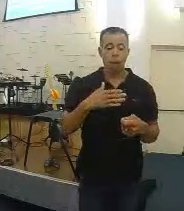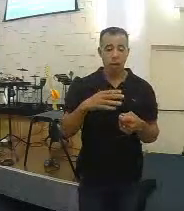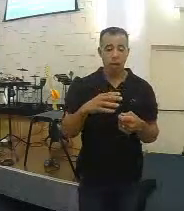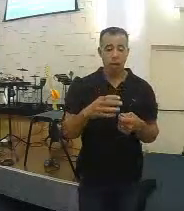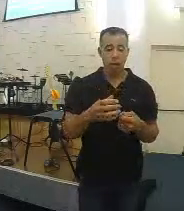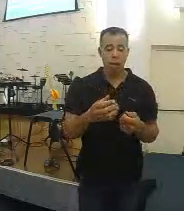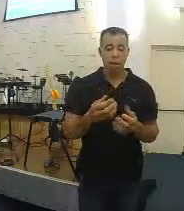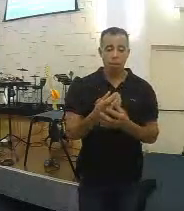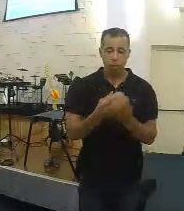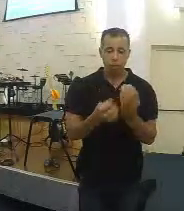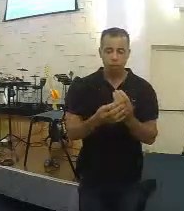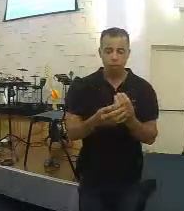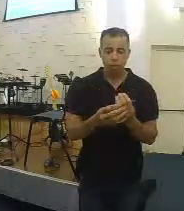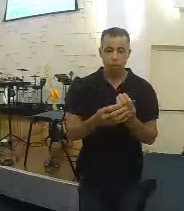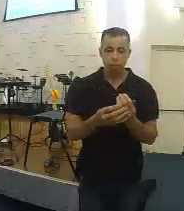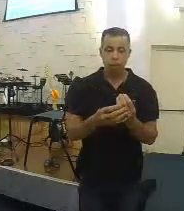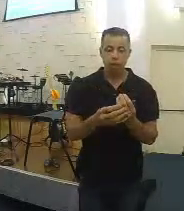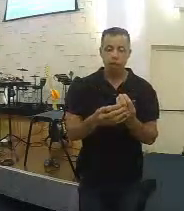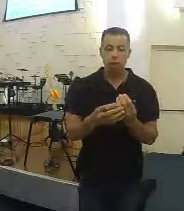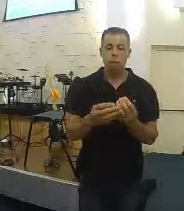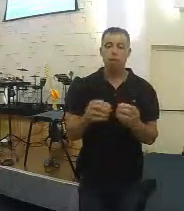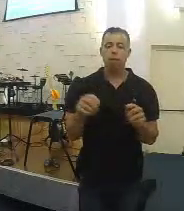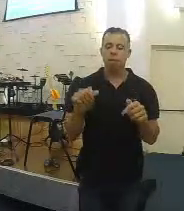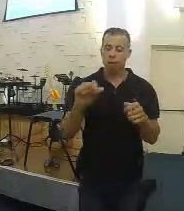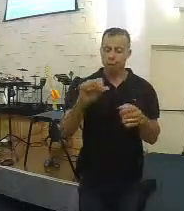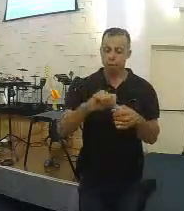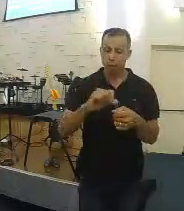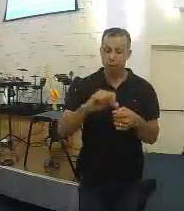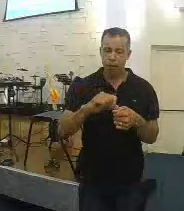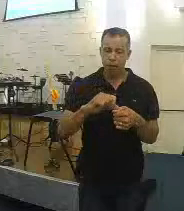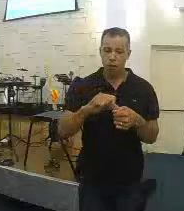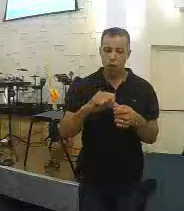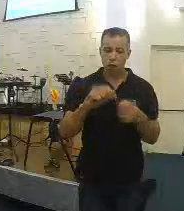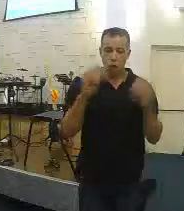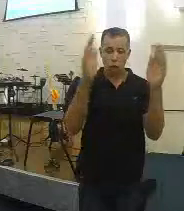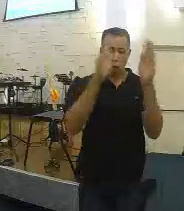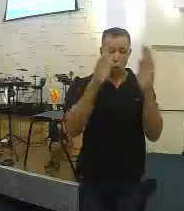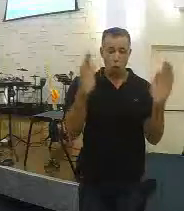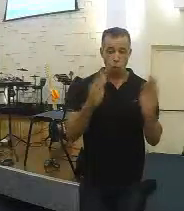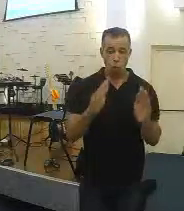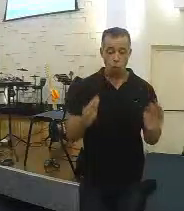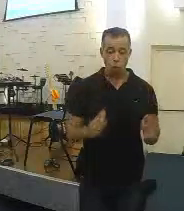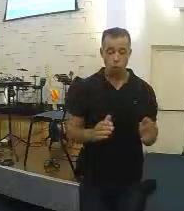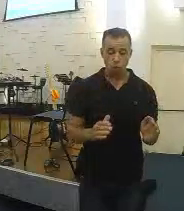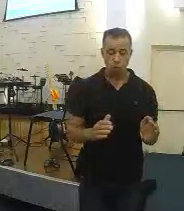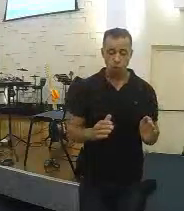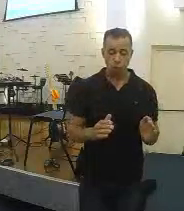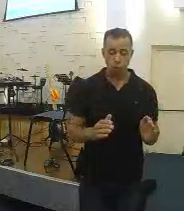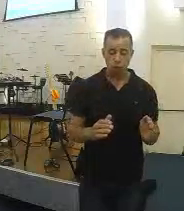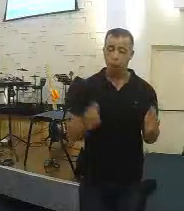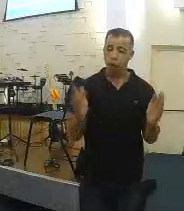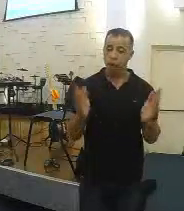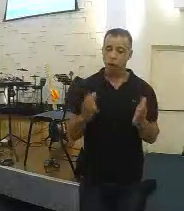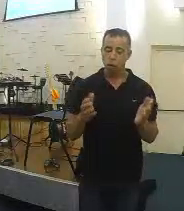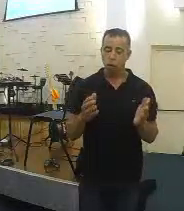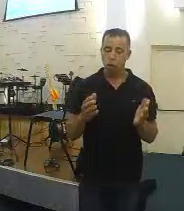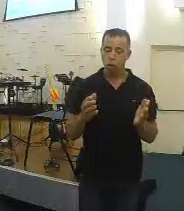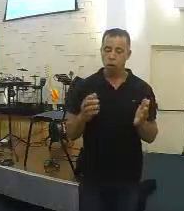filho, para fazer uma imagem de escultura e uma de fundição, de sorte que agora eu te